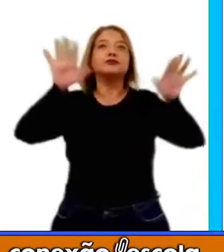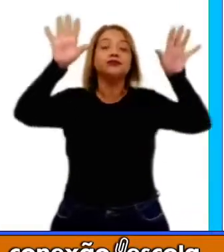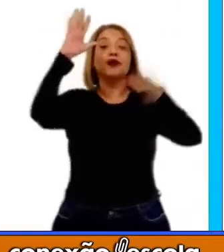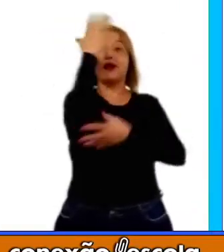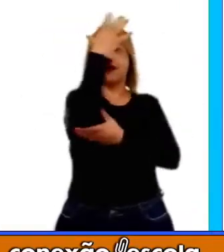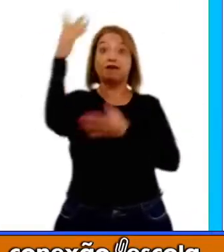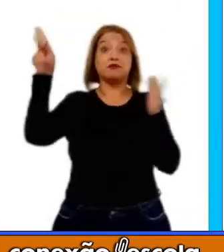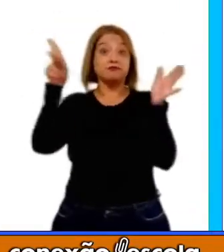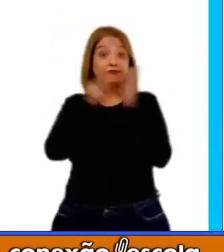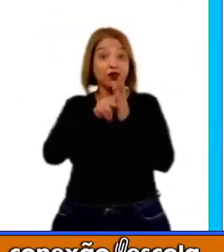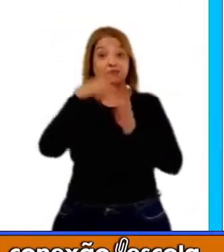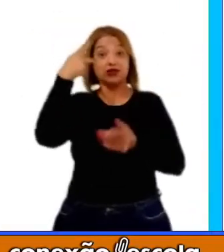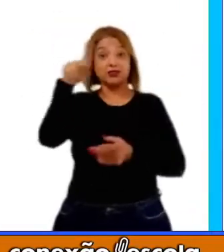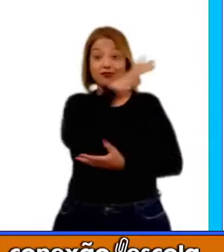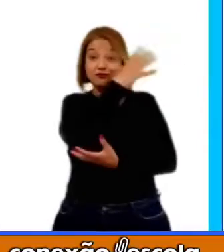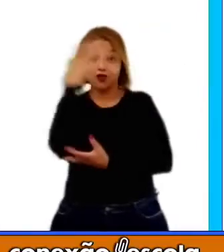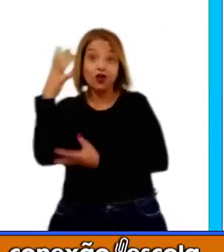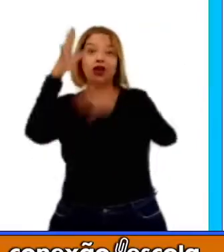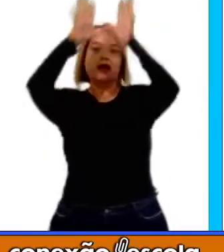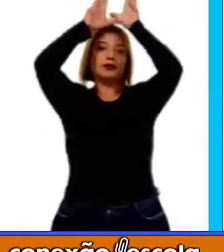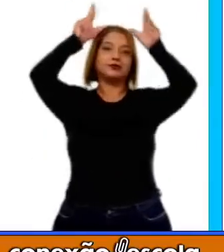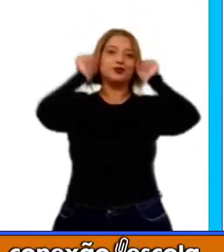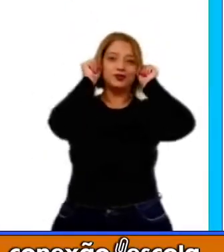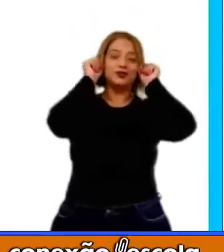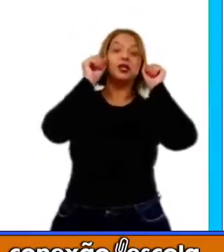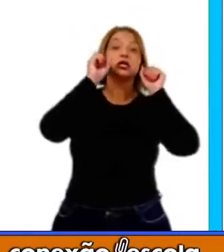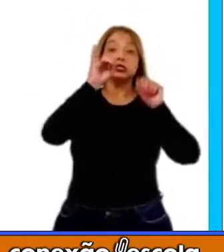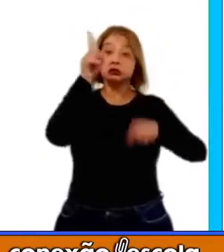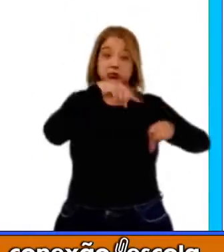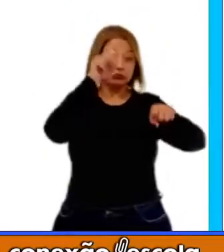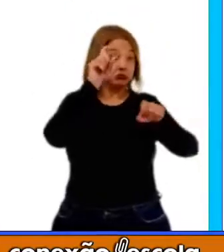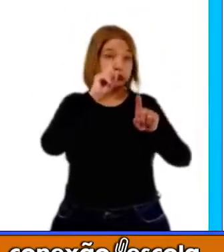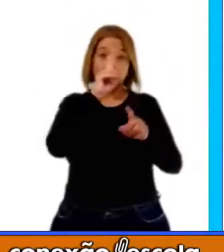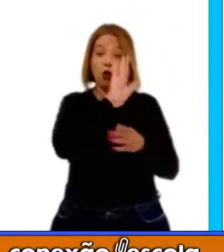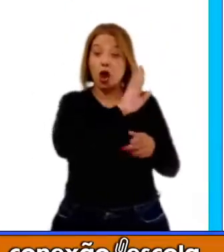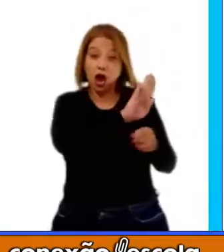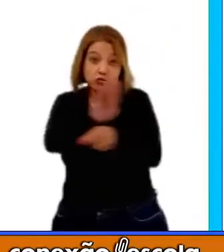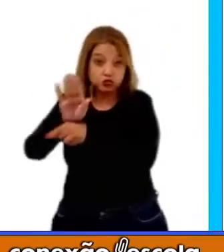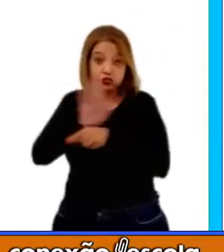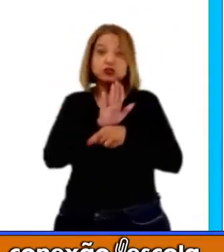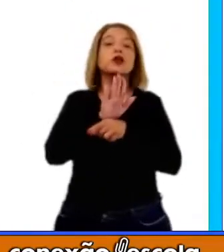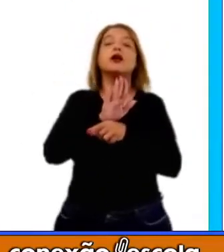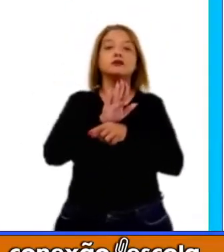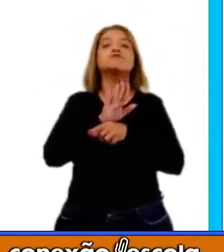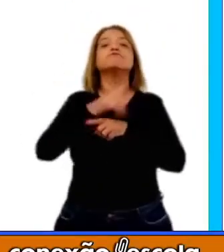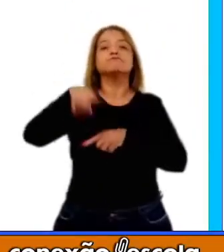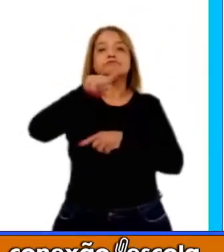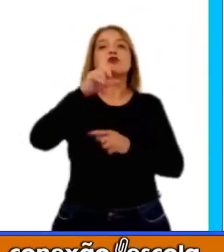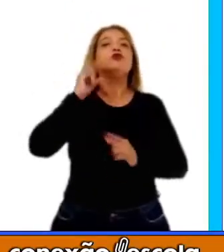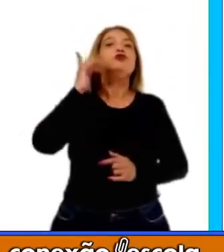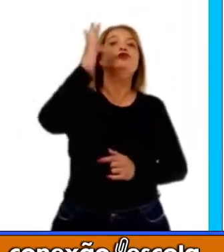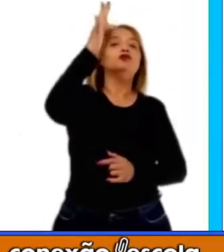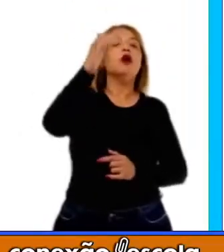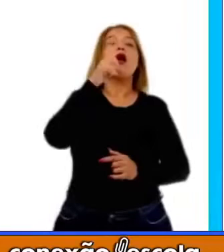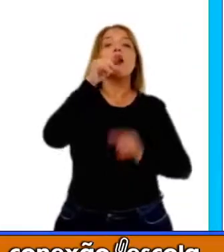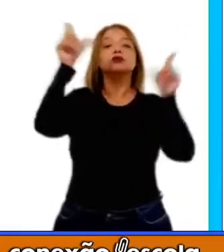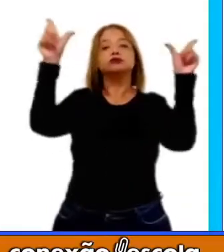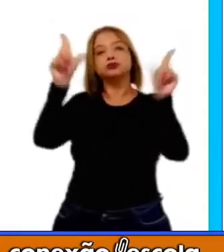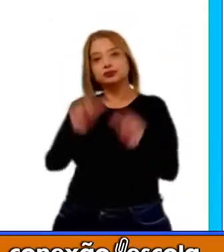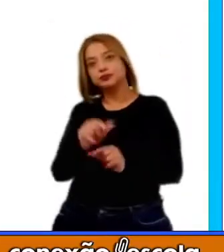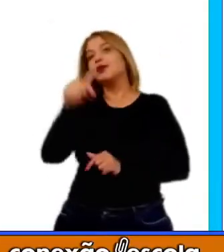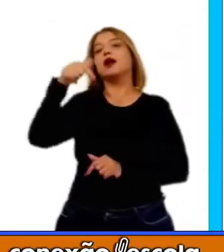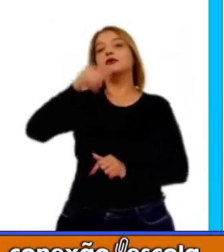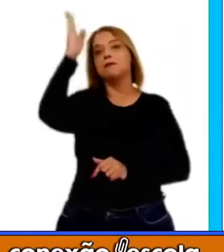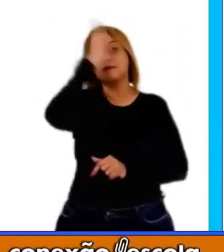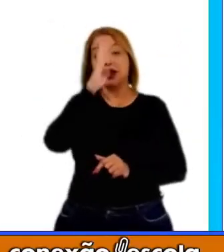floresta amazônica. Se a gente continuar a desmatar a Amazônia, no futuro nós vamos ter menos água aqui no Brasil Central e no Sudeste.